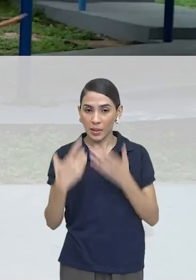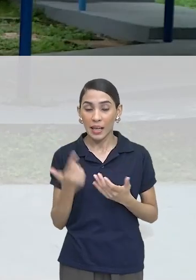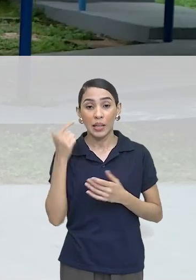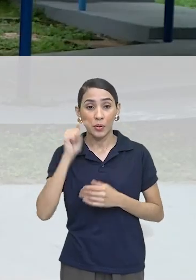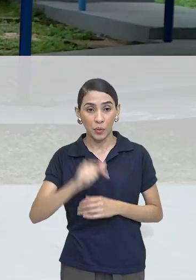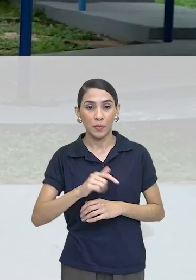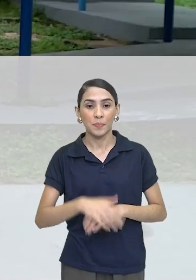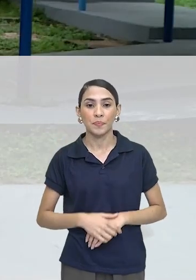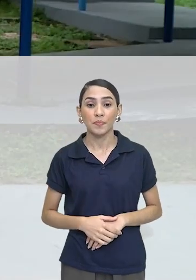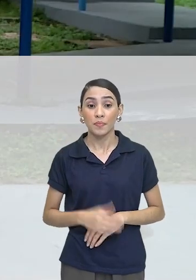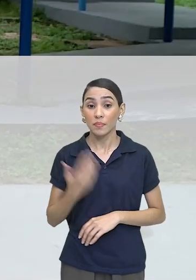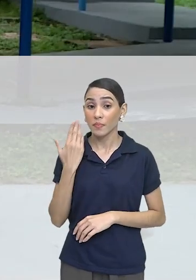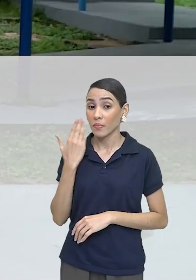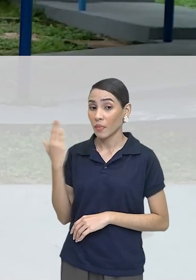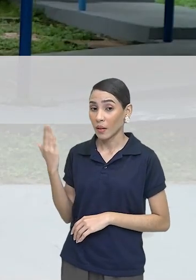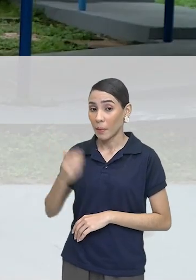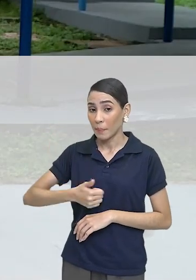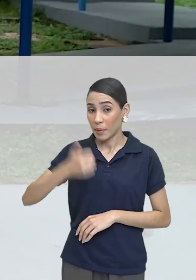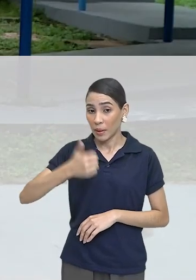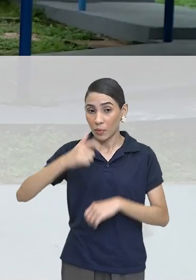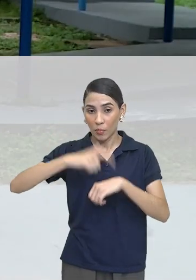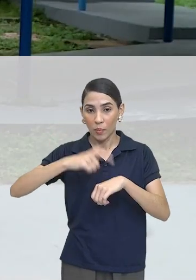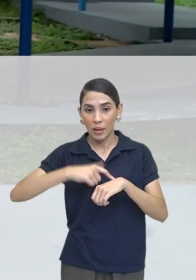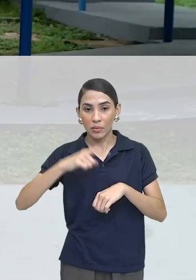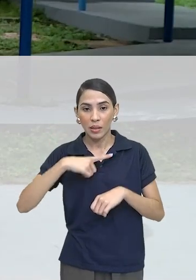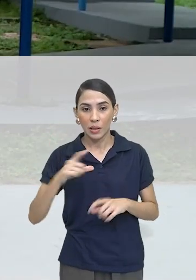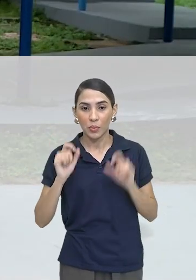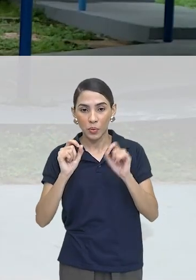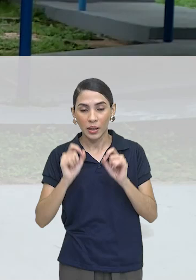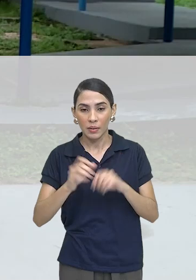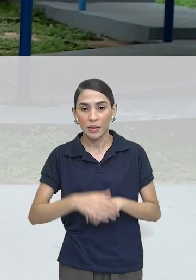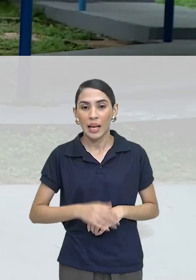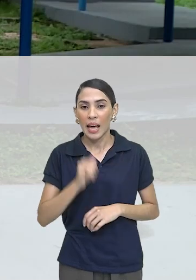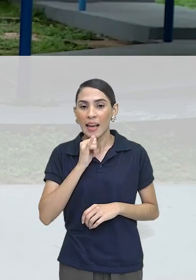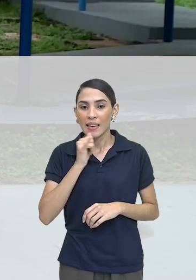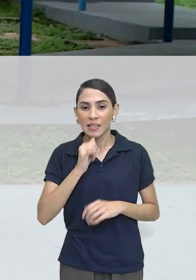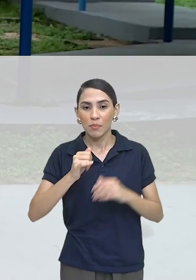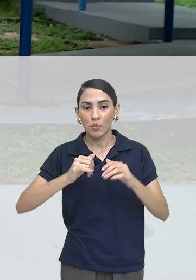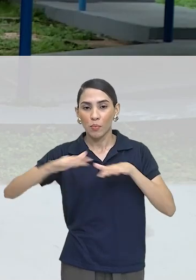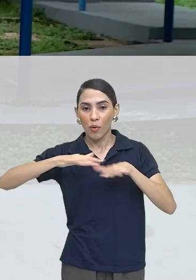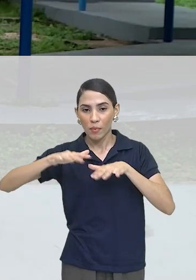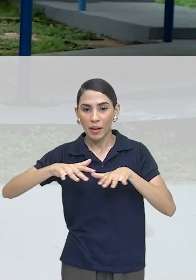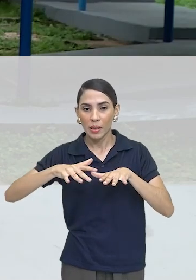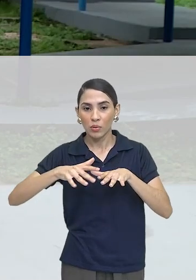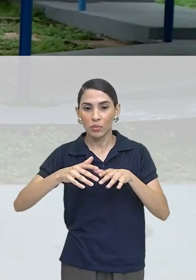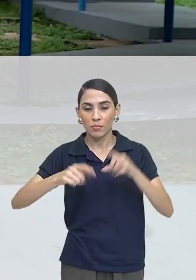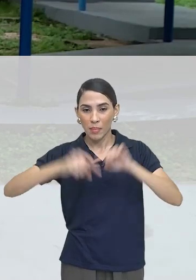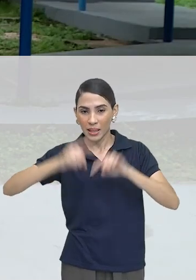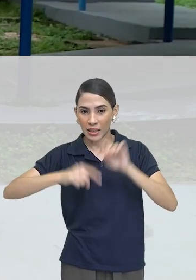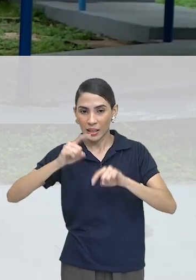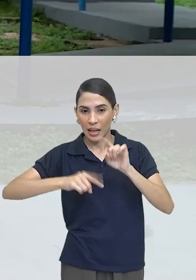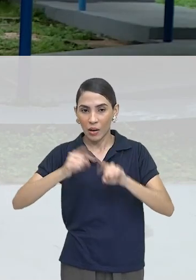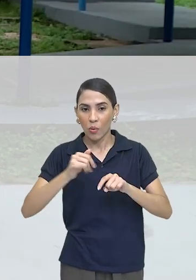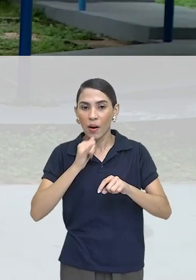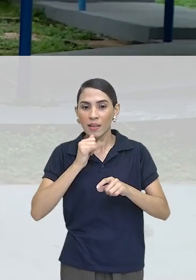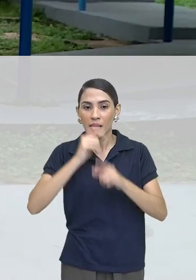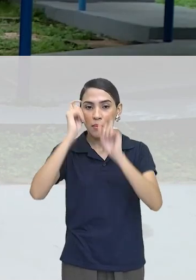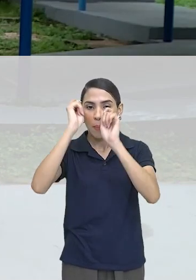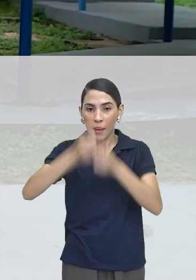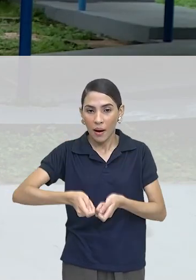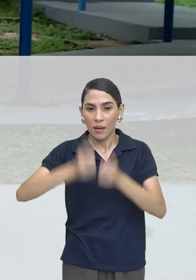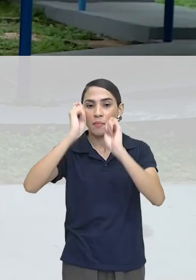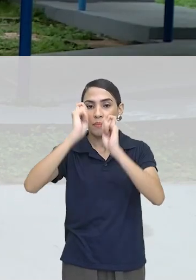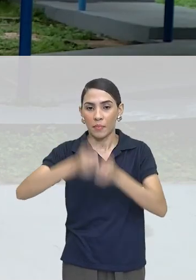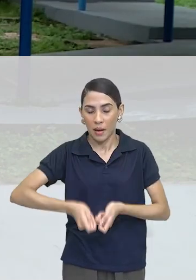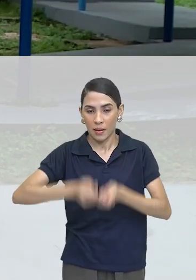para vocês. Então, nesse primeiro momento, nós estamos fazendo o quê? O Suburi, que é o treinamento de exercícios